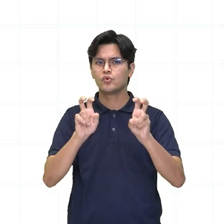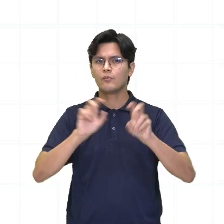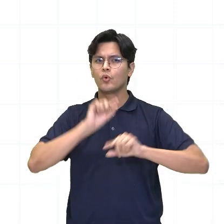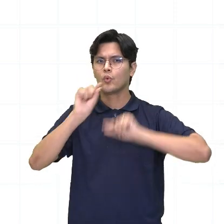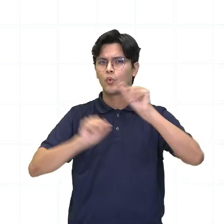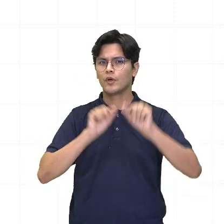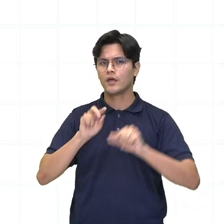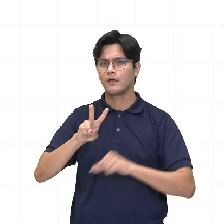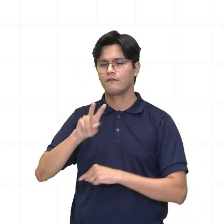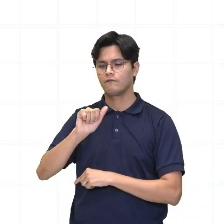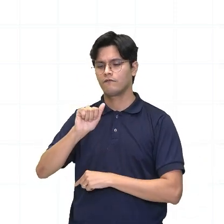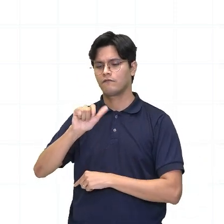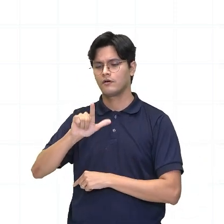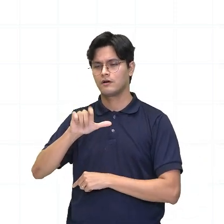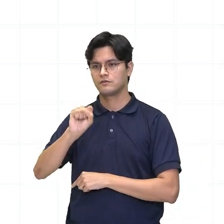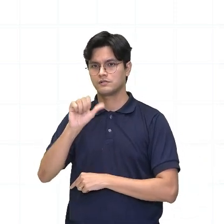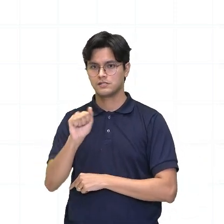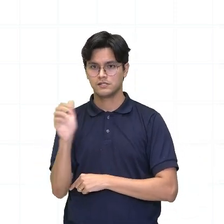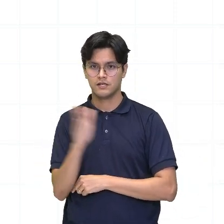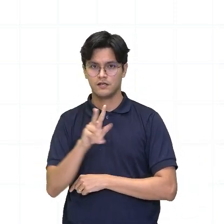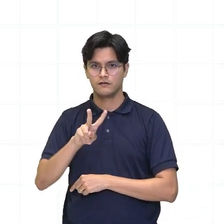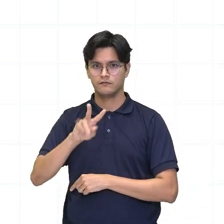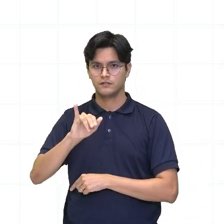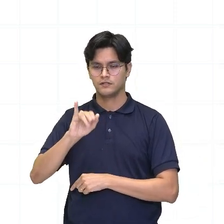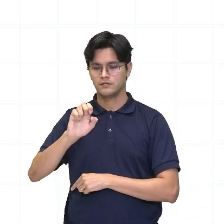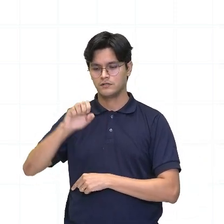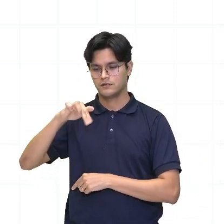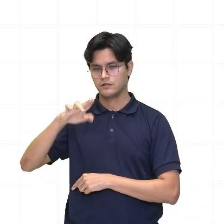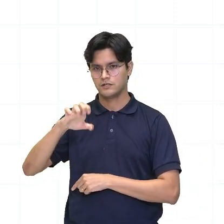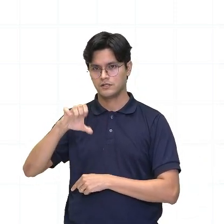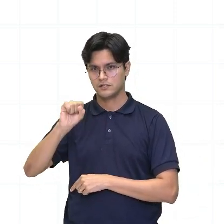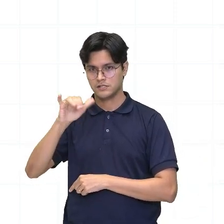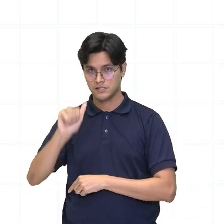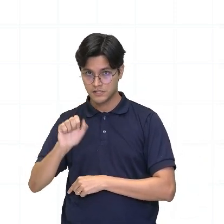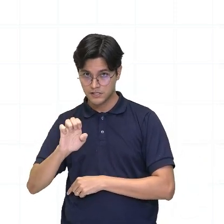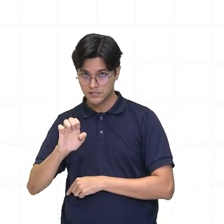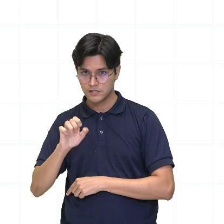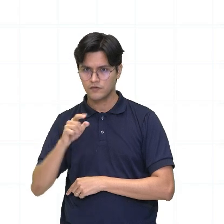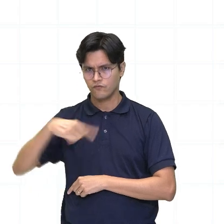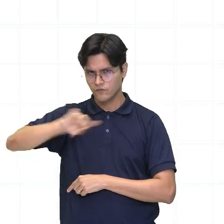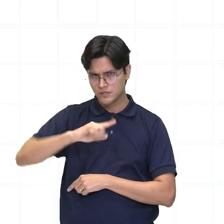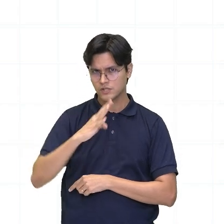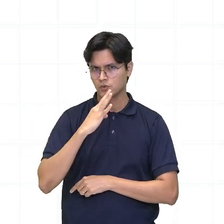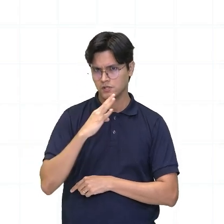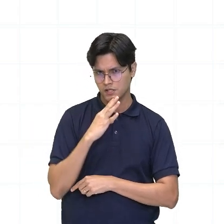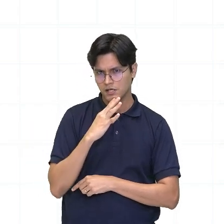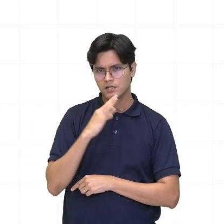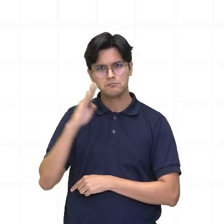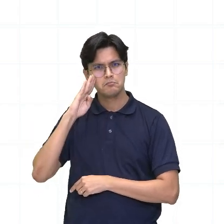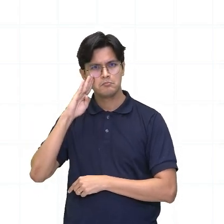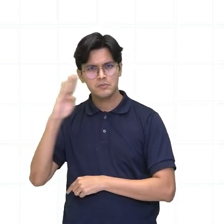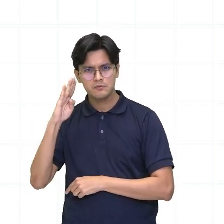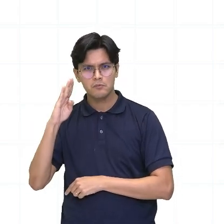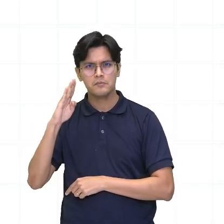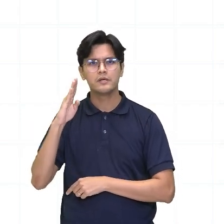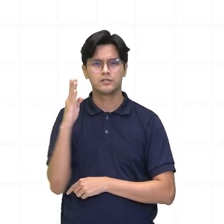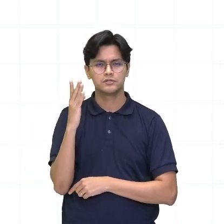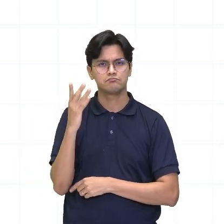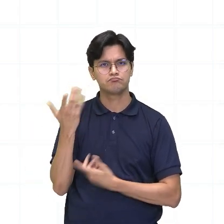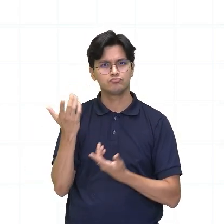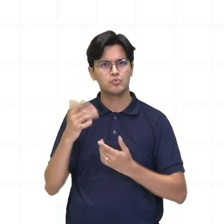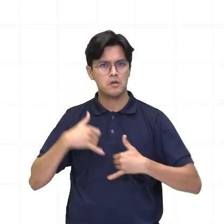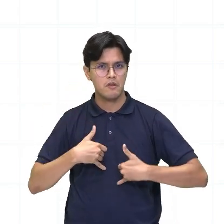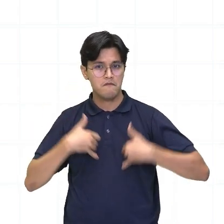vienense. Quem nunca ouviu falar de valsa? Dançar uma valsa, principalmente nos 15 anos. Então,